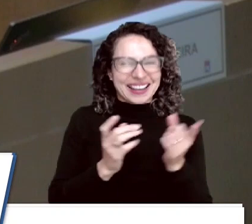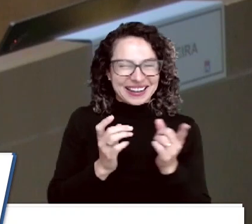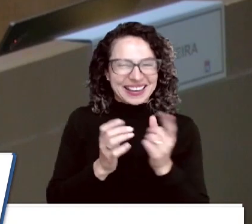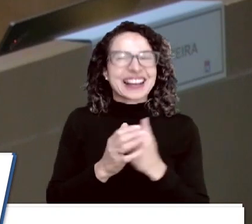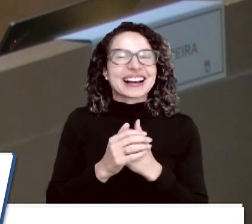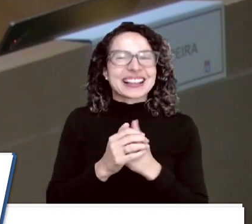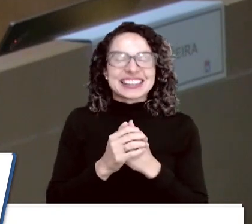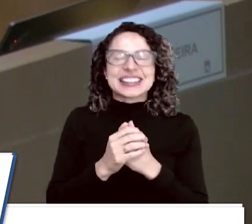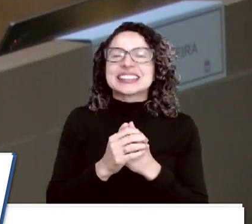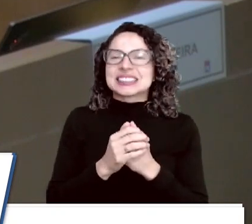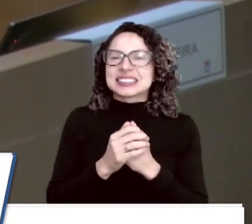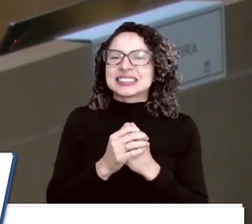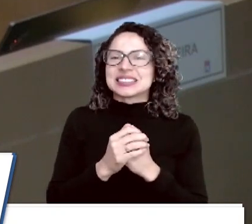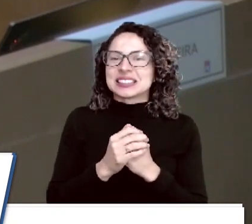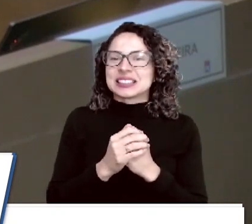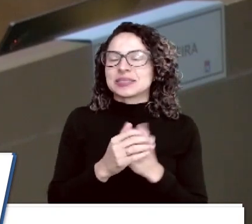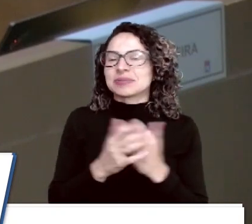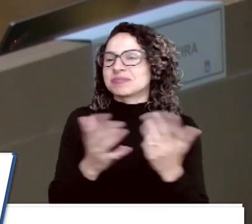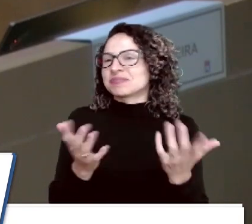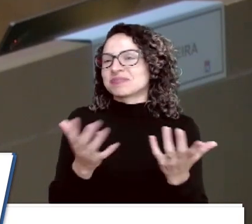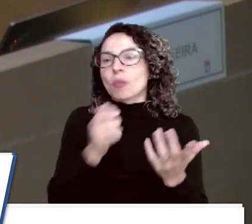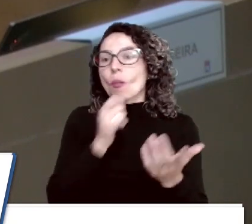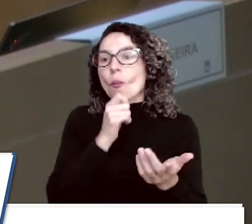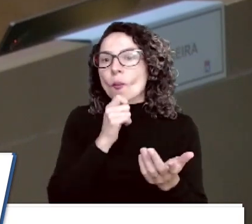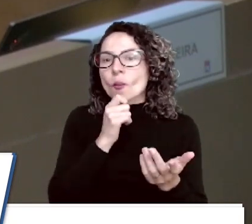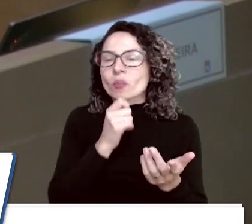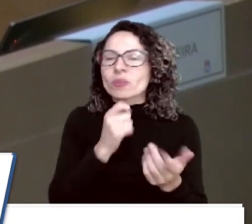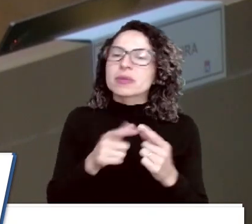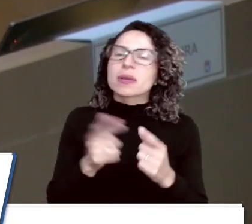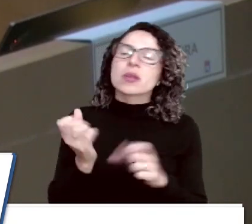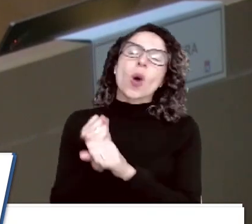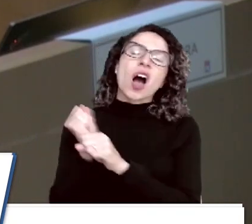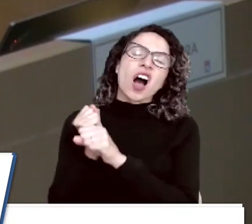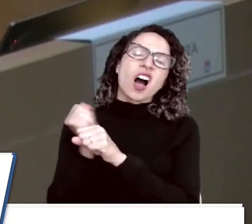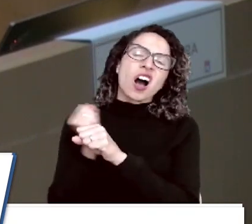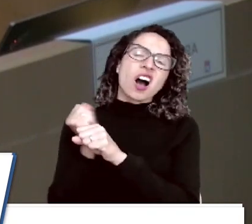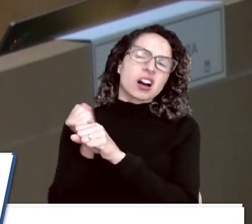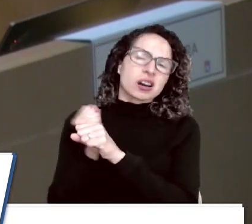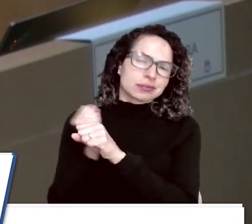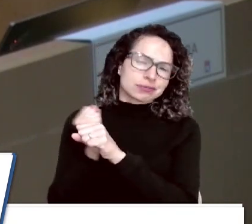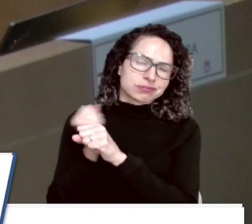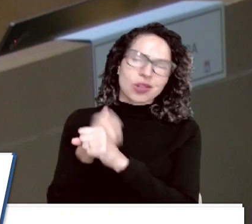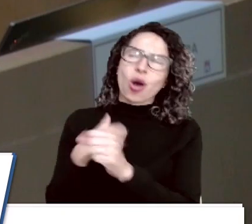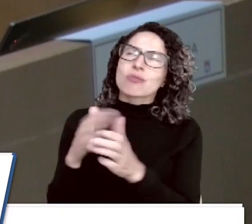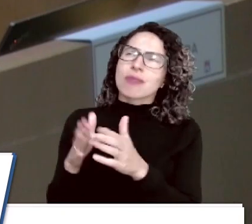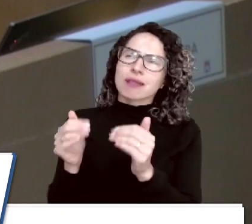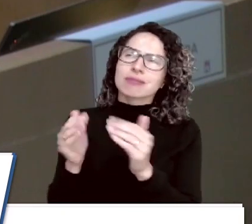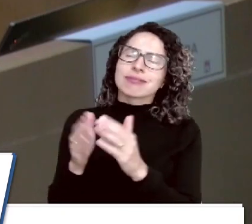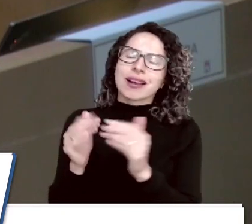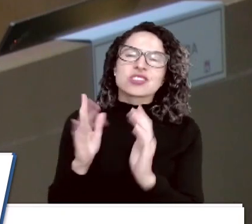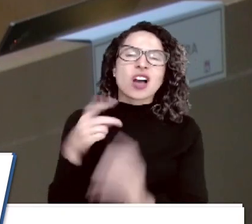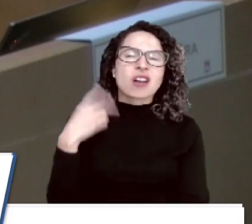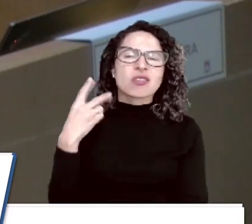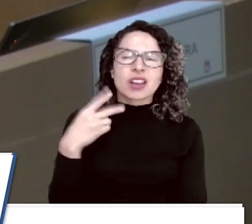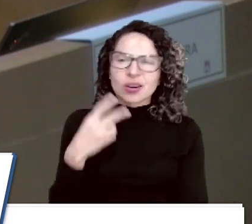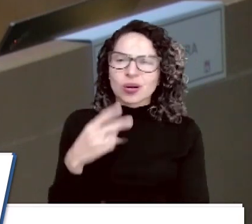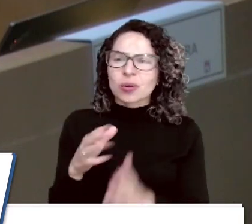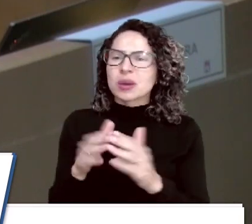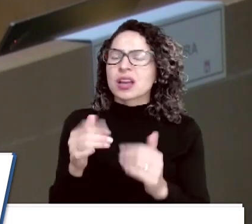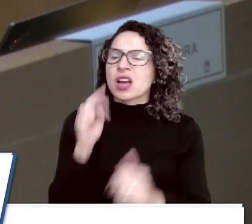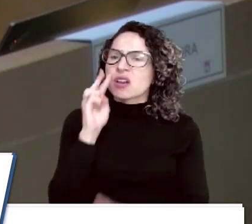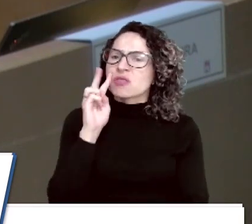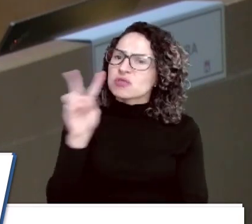Ah, tá. Não fiz isso, assim, mas assim, quantos anos atrás que a gente está pedindo? Acho que todos os vereadores já pediram, viram